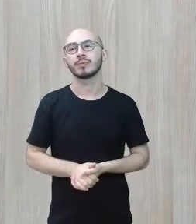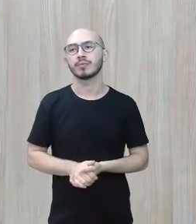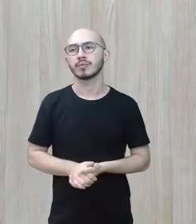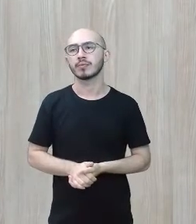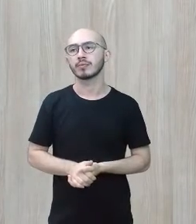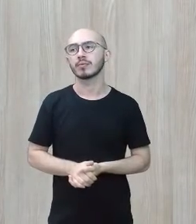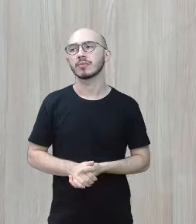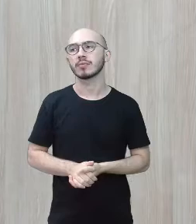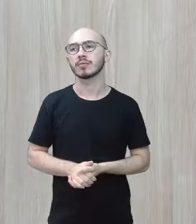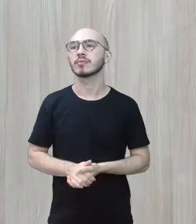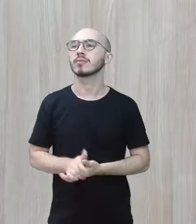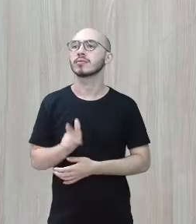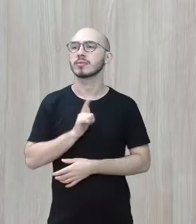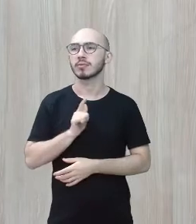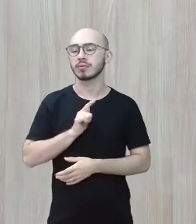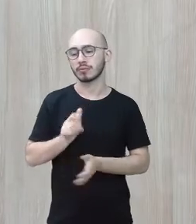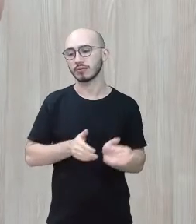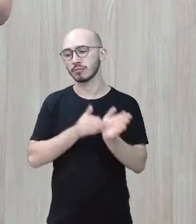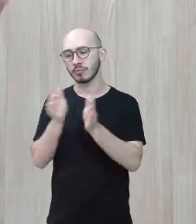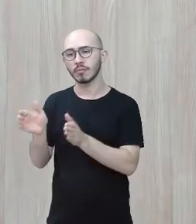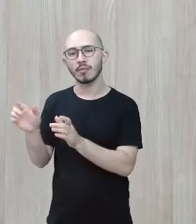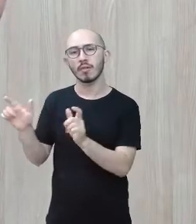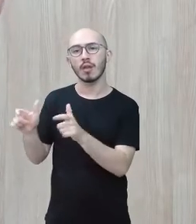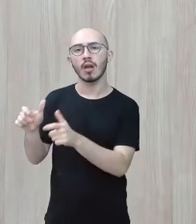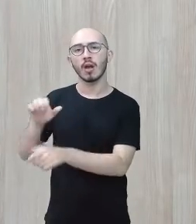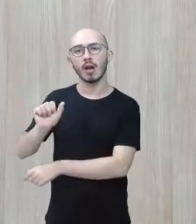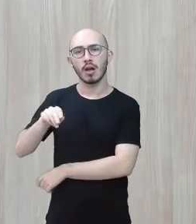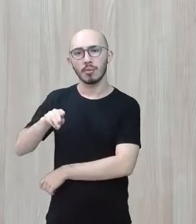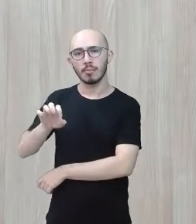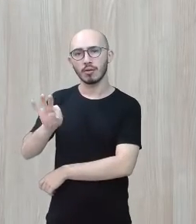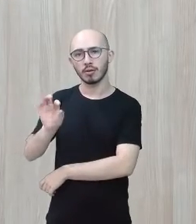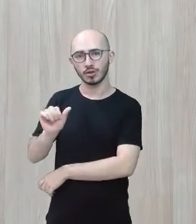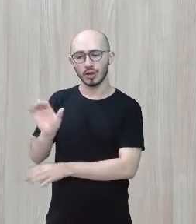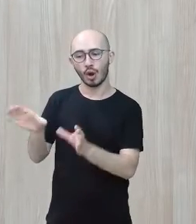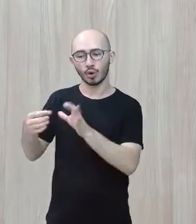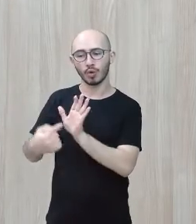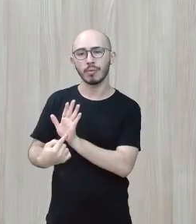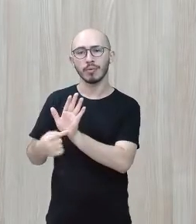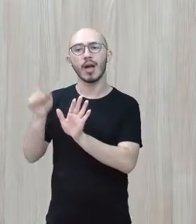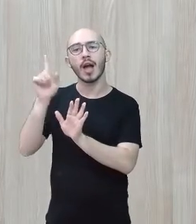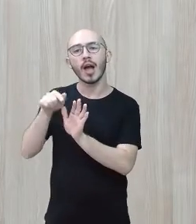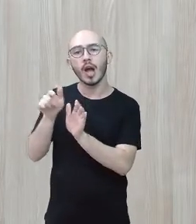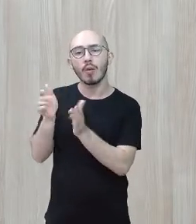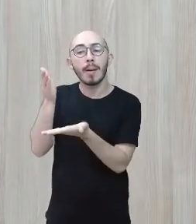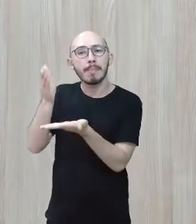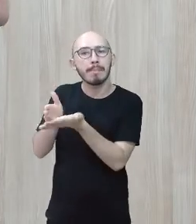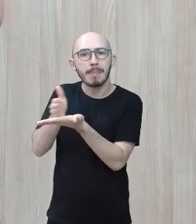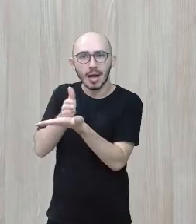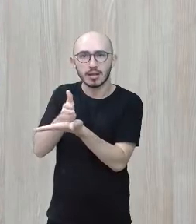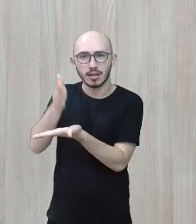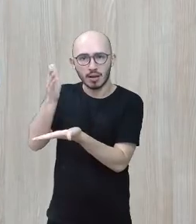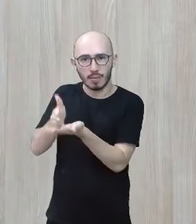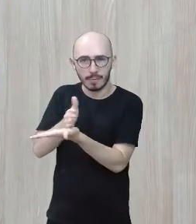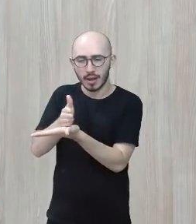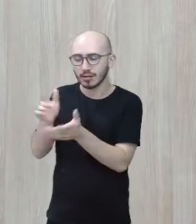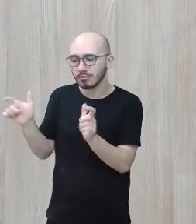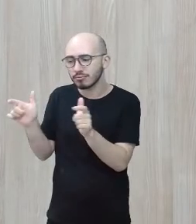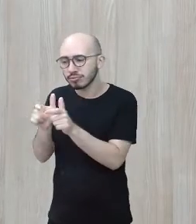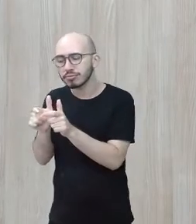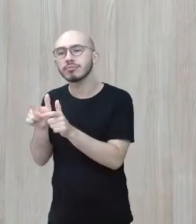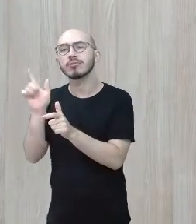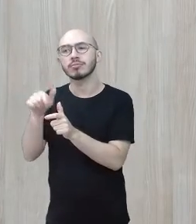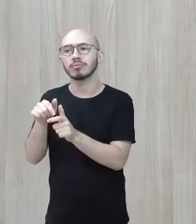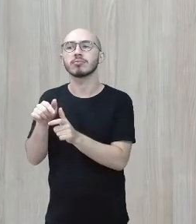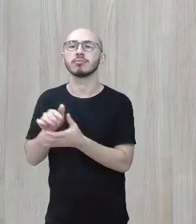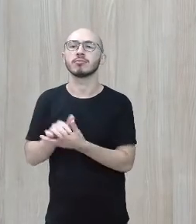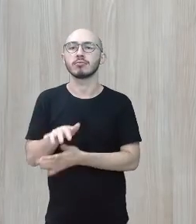aí a gente vai verificar que a amostra é um pedacinho dessa população, né? A amostra ela vai ser um